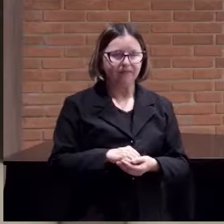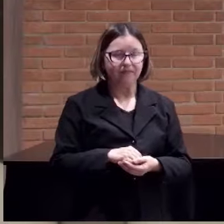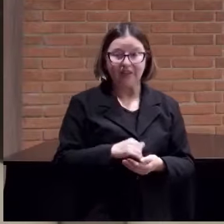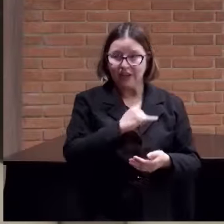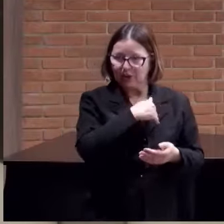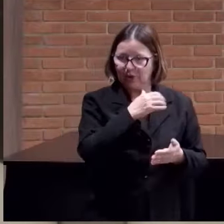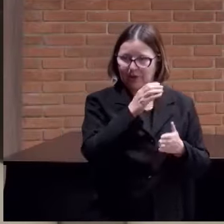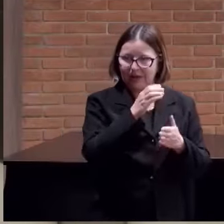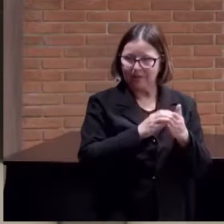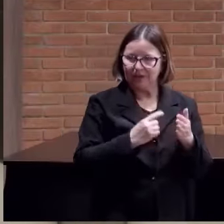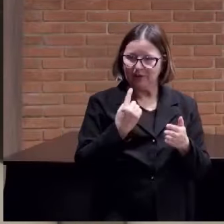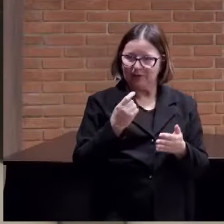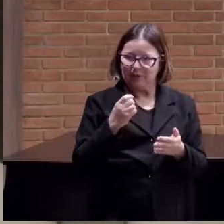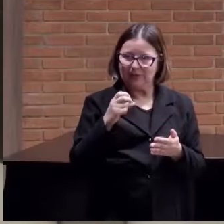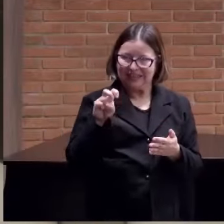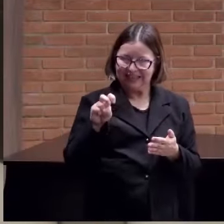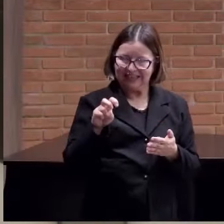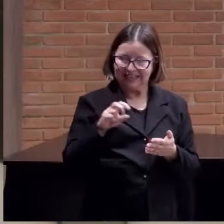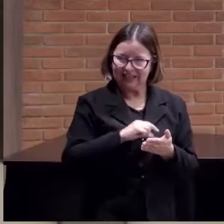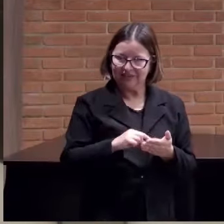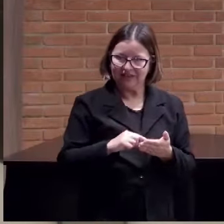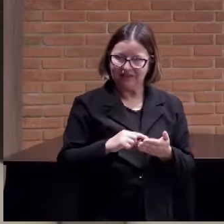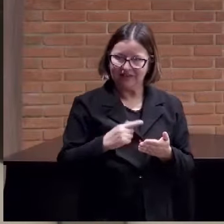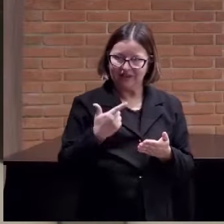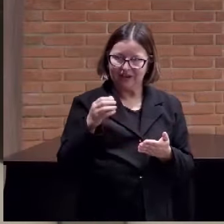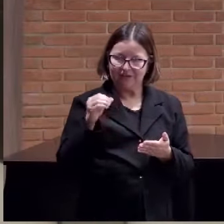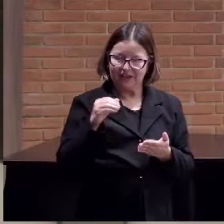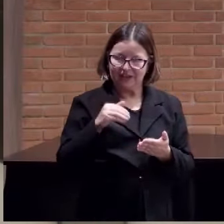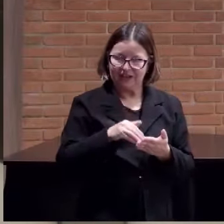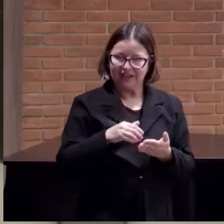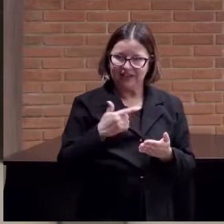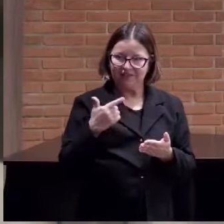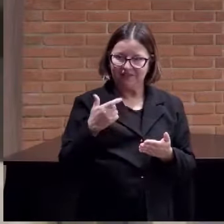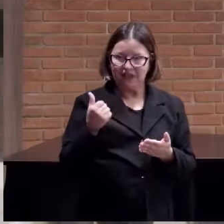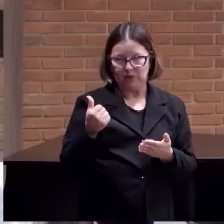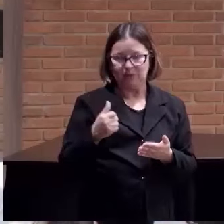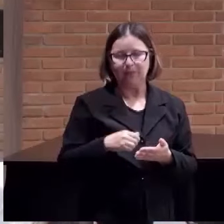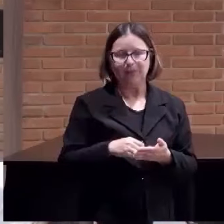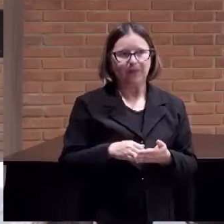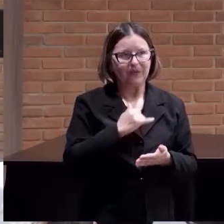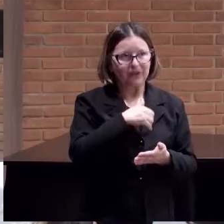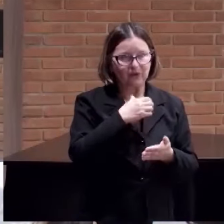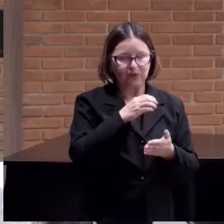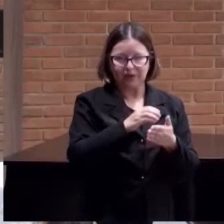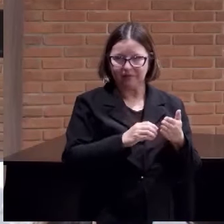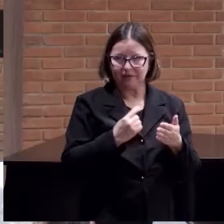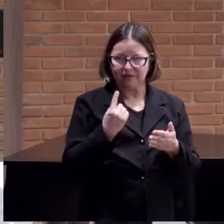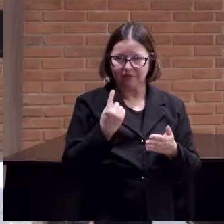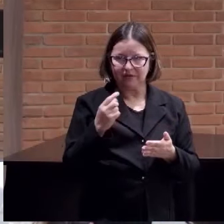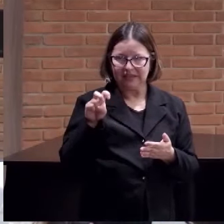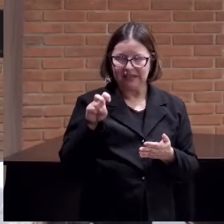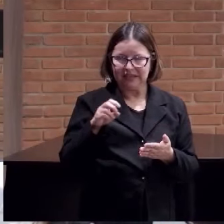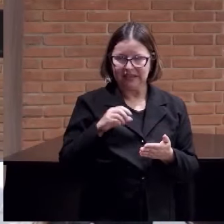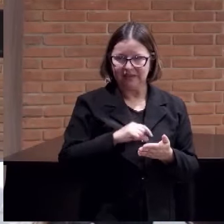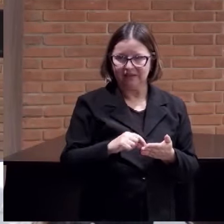João capítulo 15, versos 20 a 21. João 15, 20 a 21.